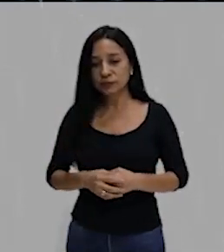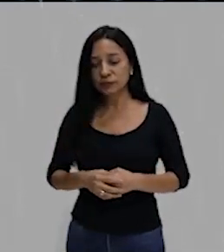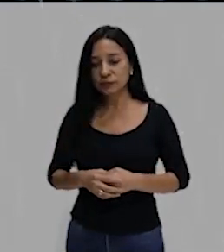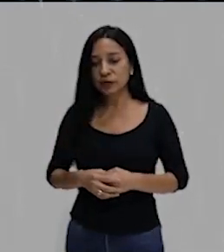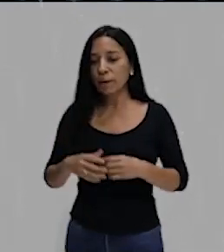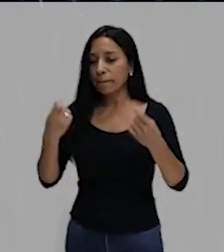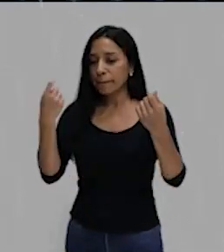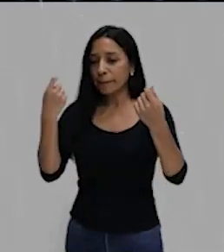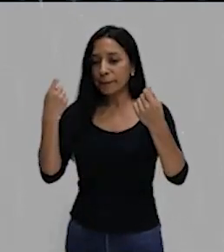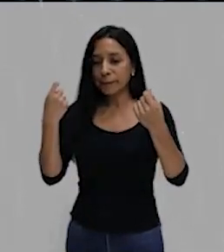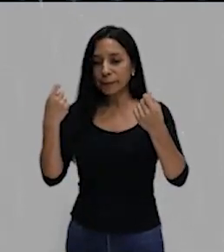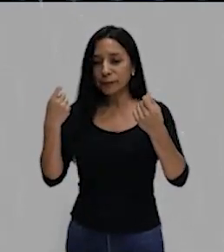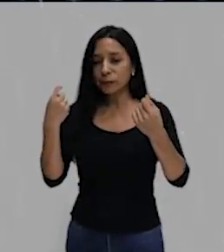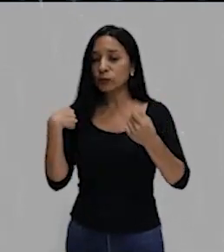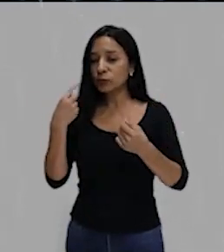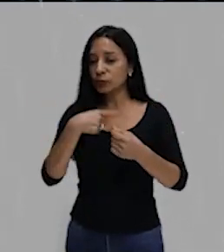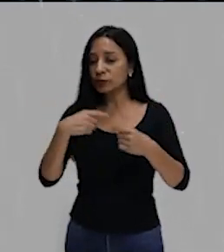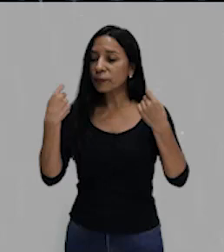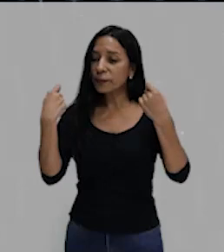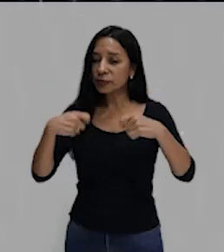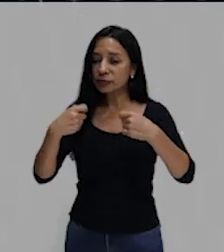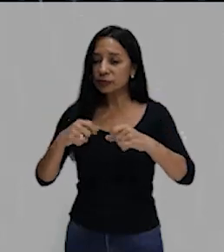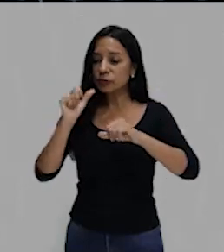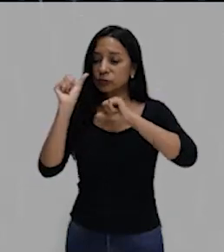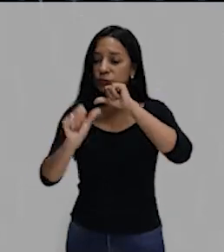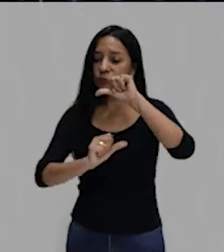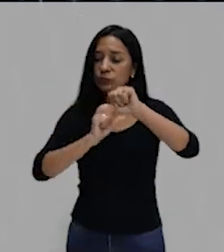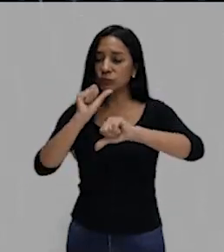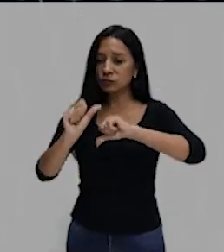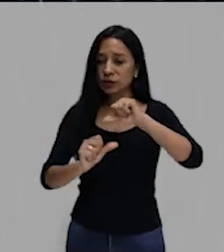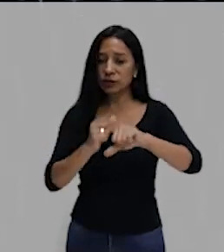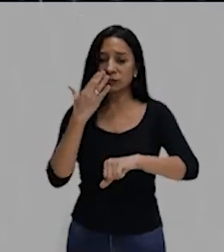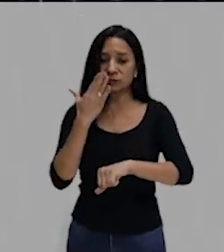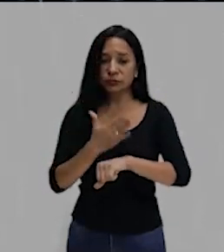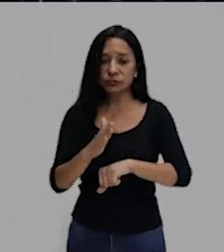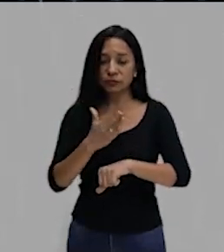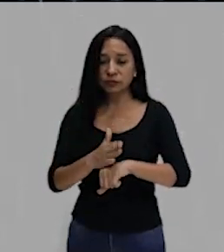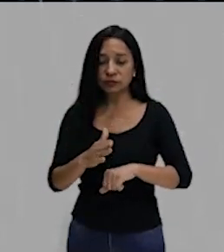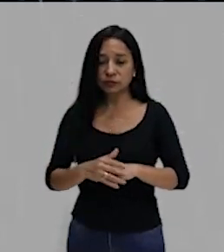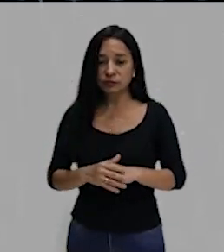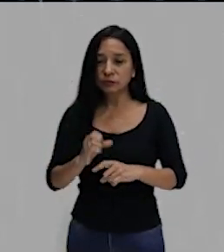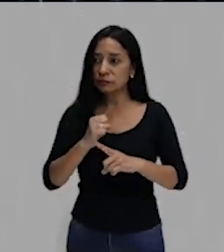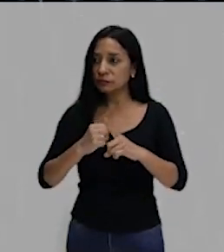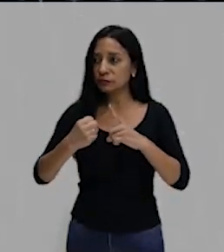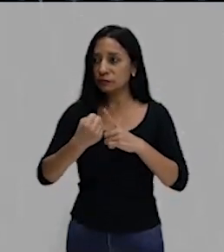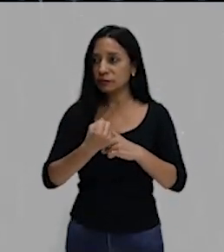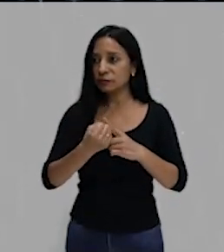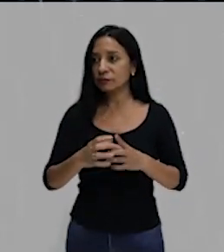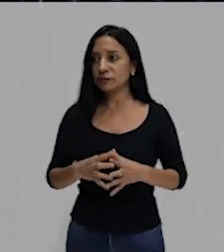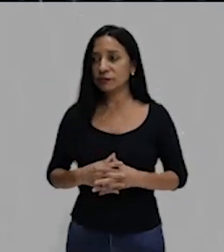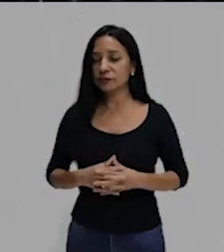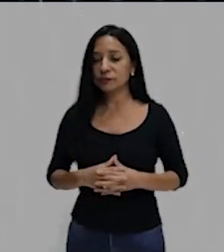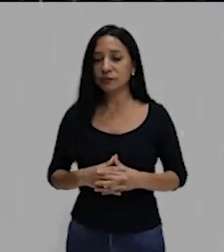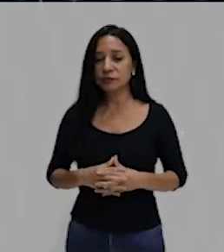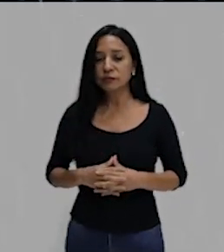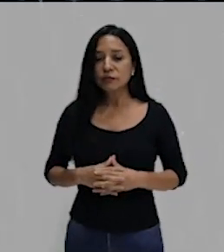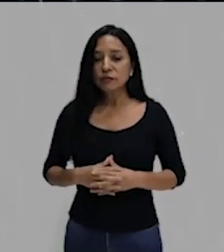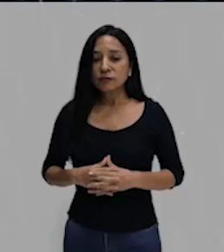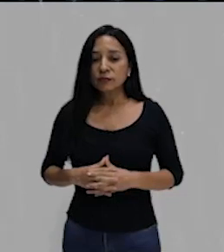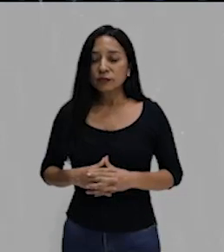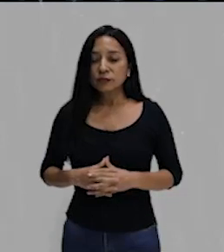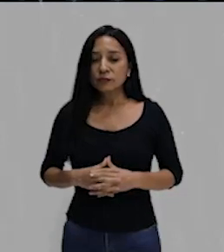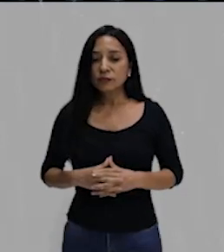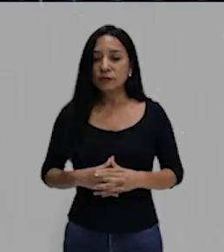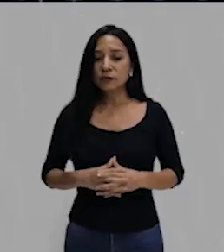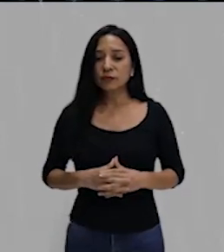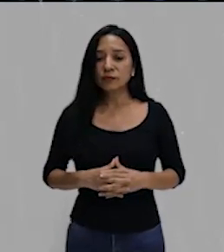gente precisa modificar ou mudar as nossas atitudes e práticas sociais. Permitir que as